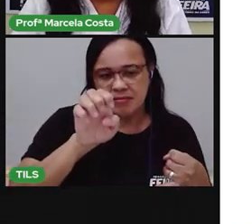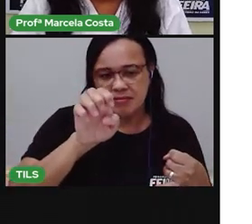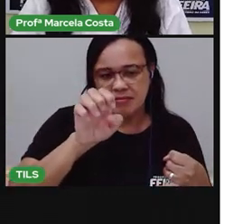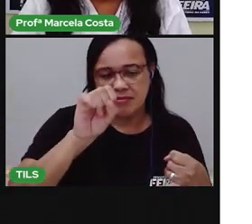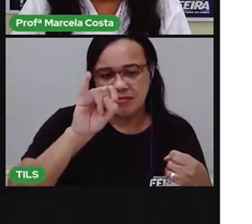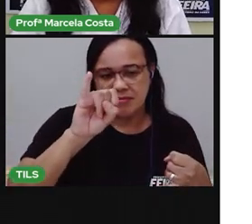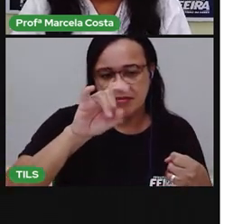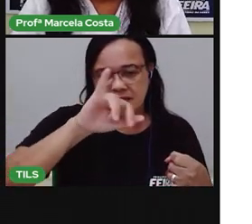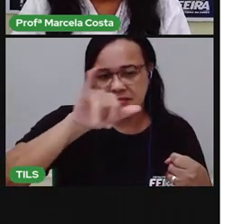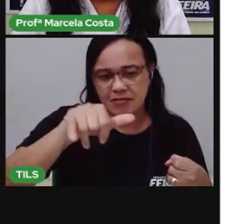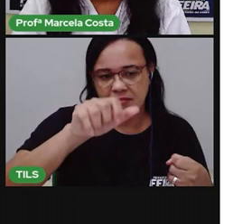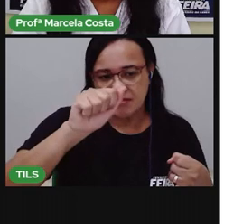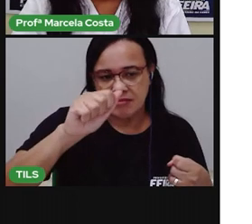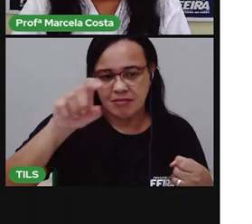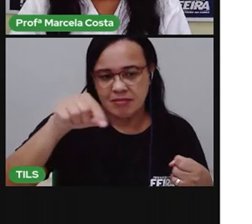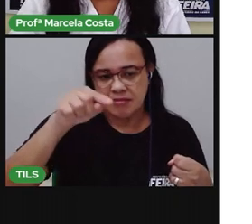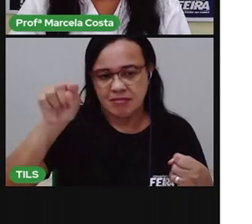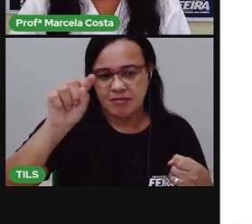feijão.